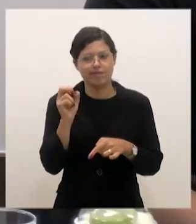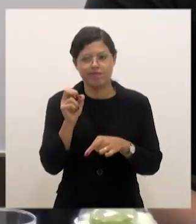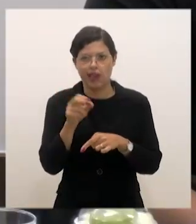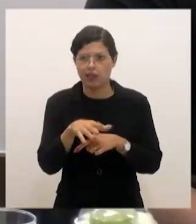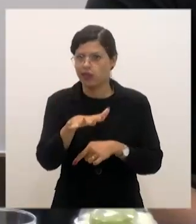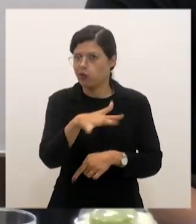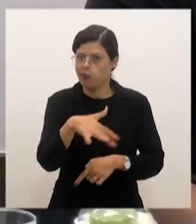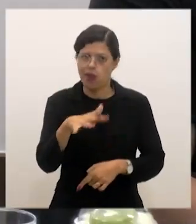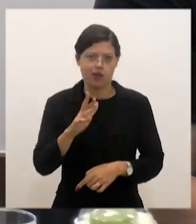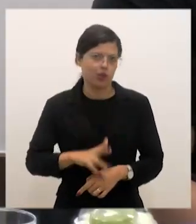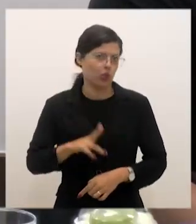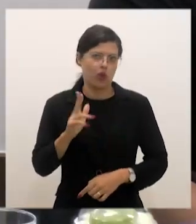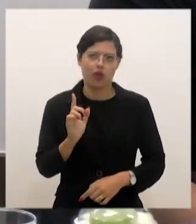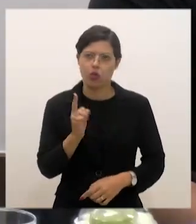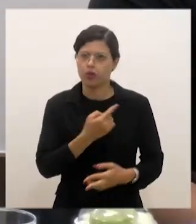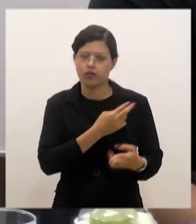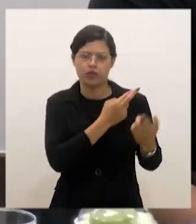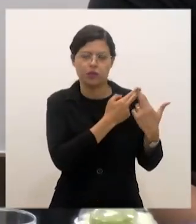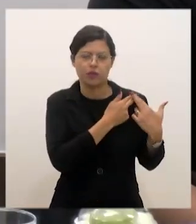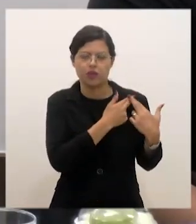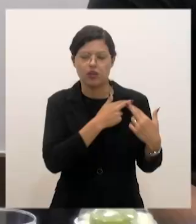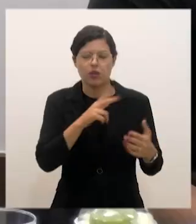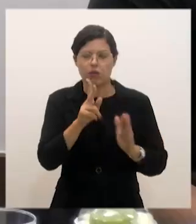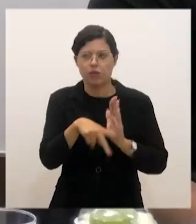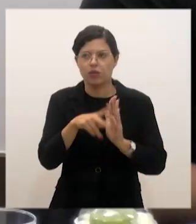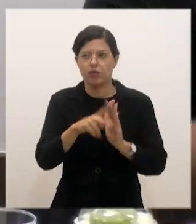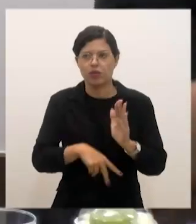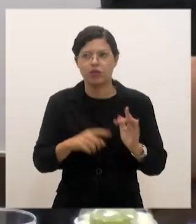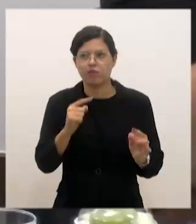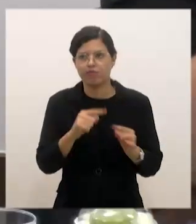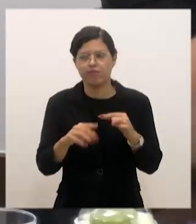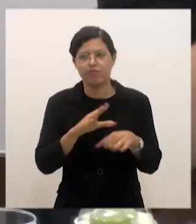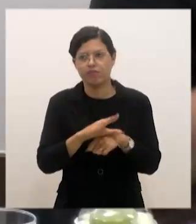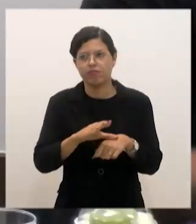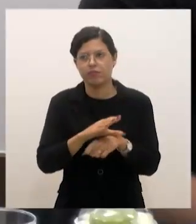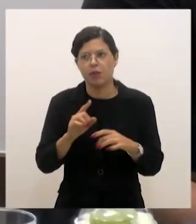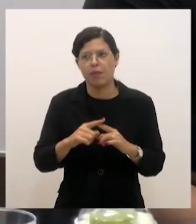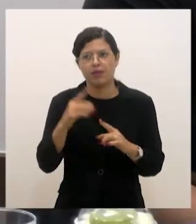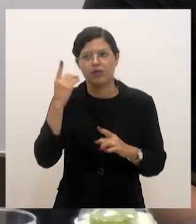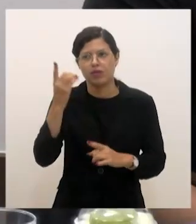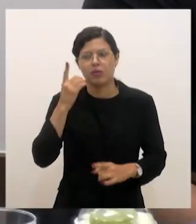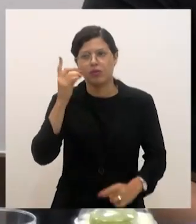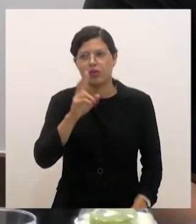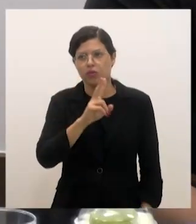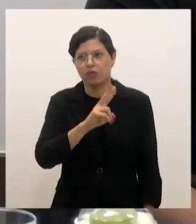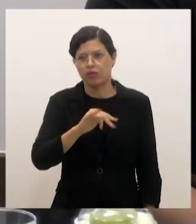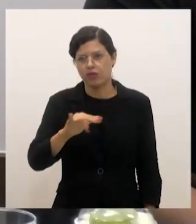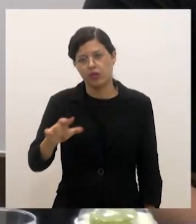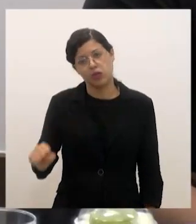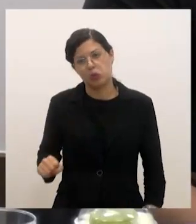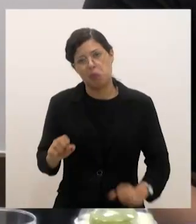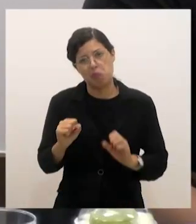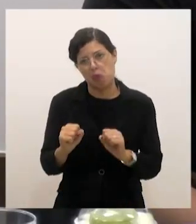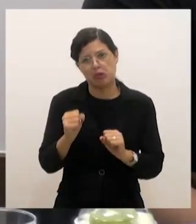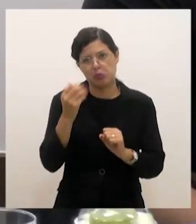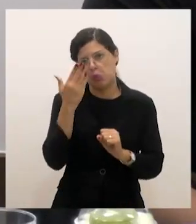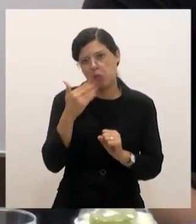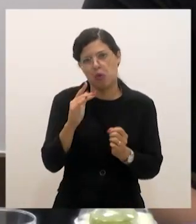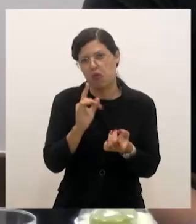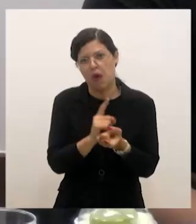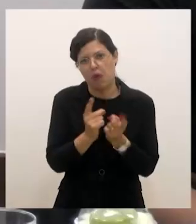competência e acho que o projeto é inconstitucional, mas o deputado Vinícius Cozzolino pode me convencer o contrário.